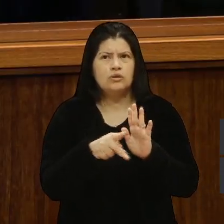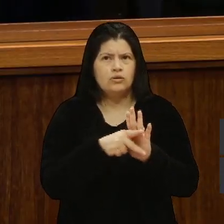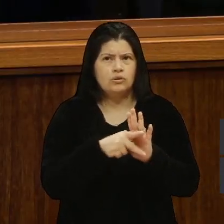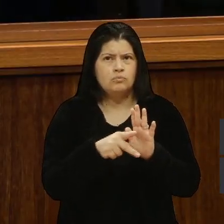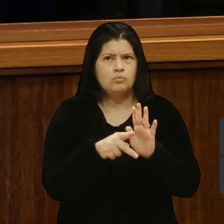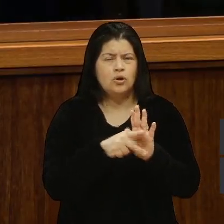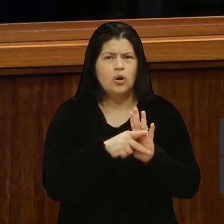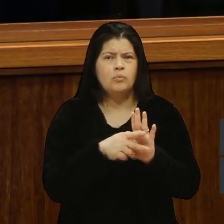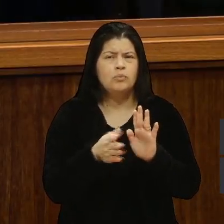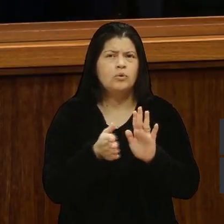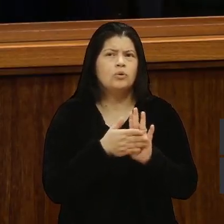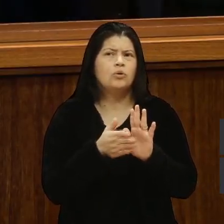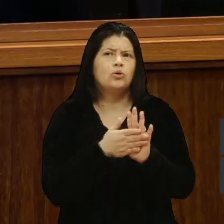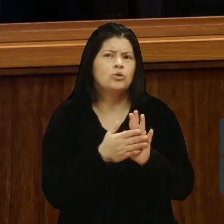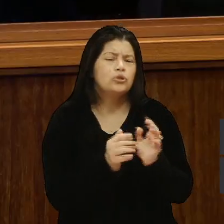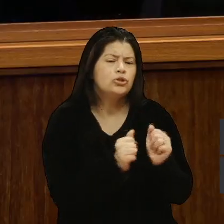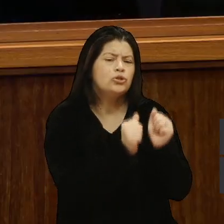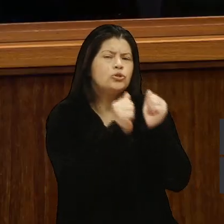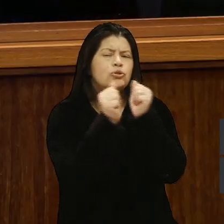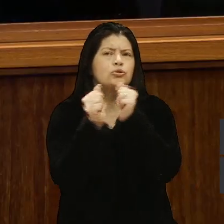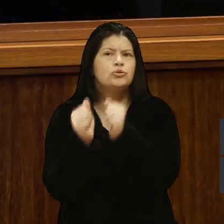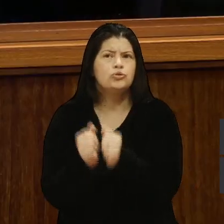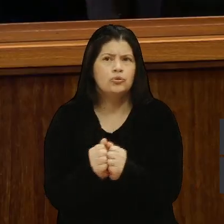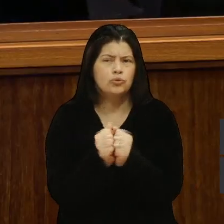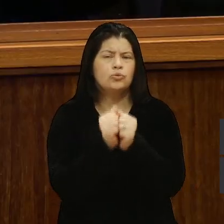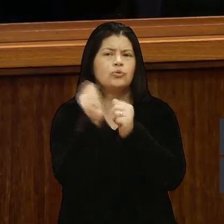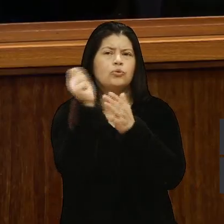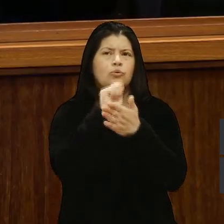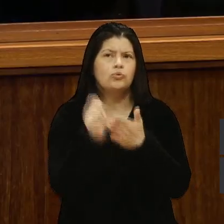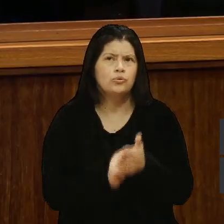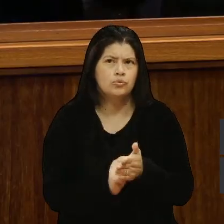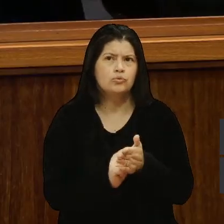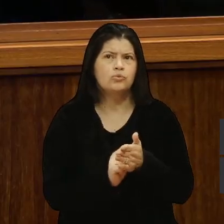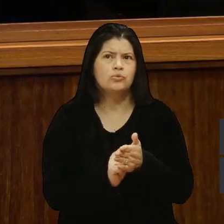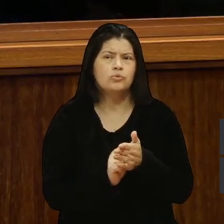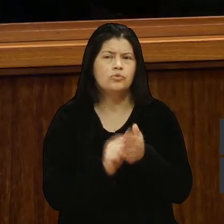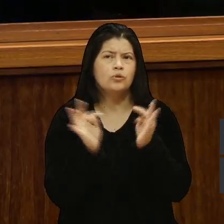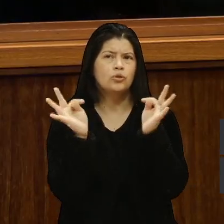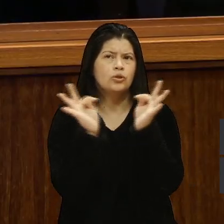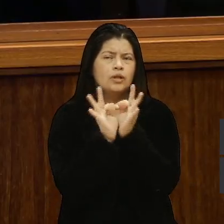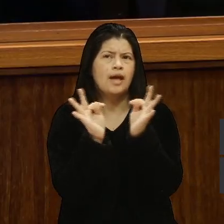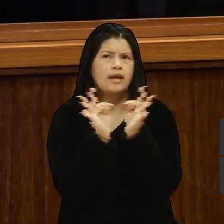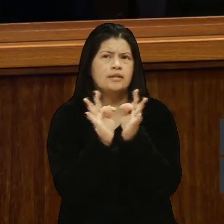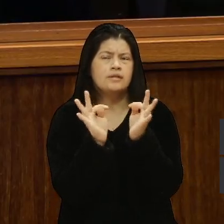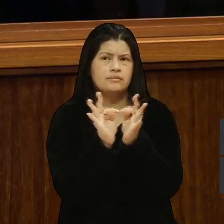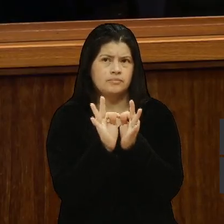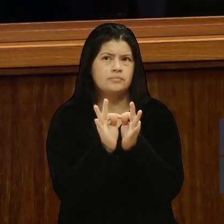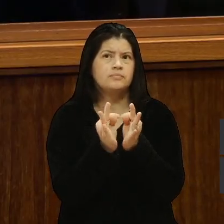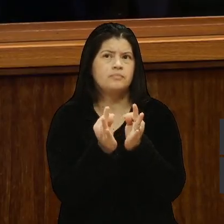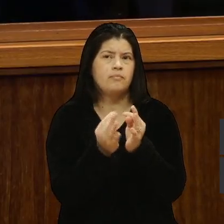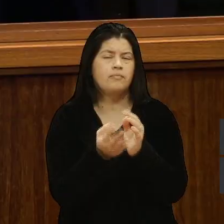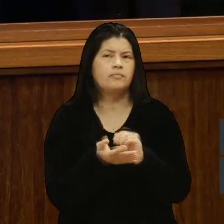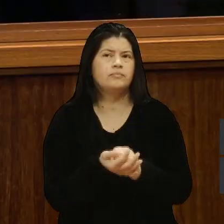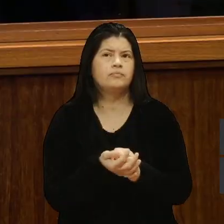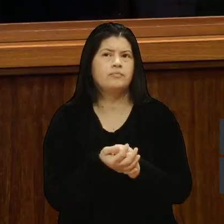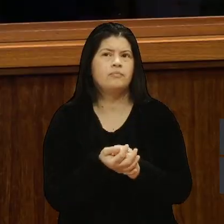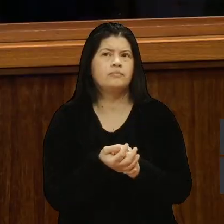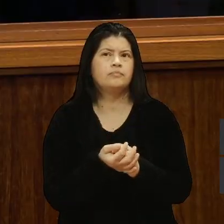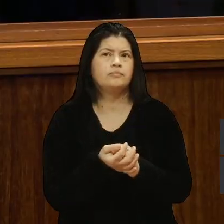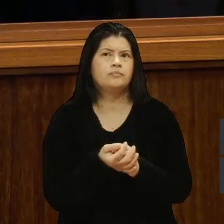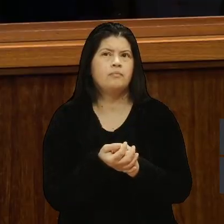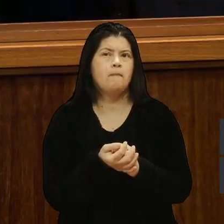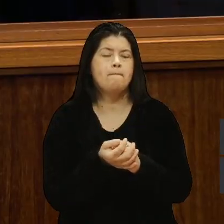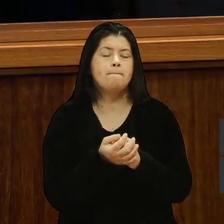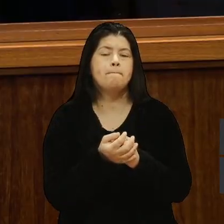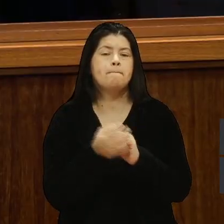veio junto com o projeto e assinado por técnicos, não discussão